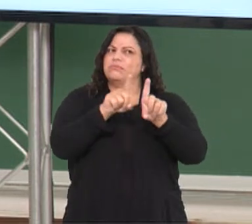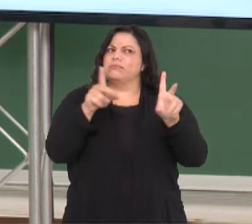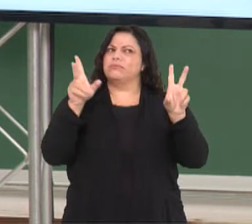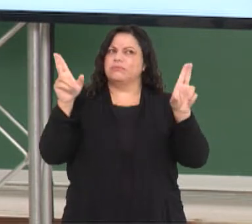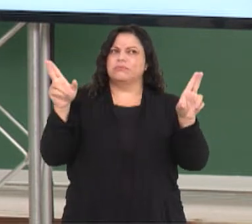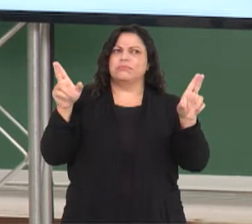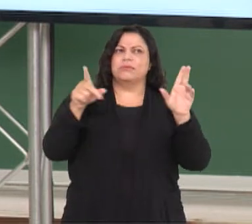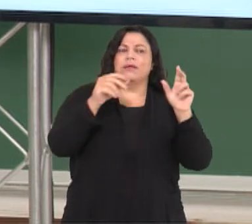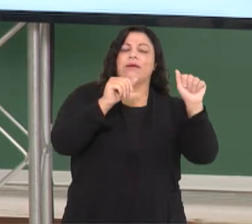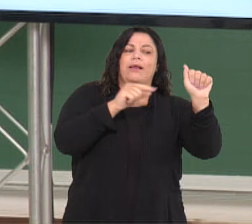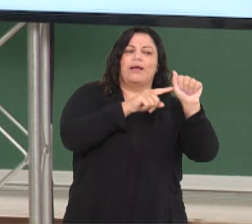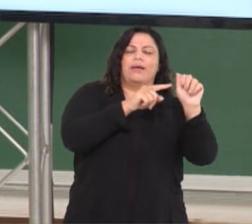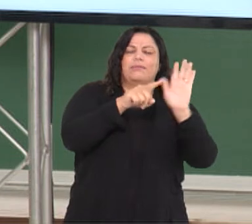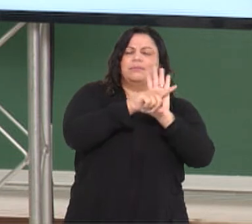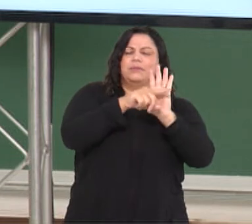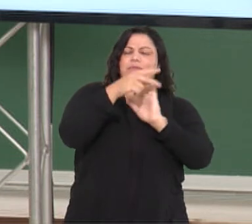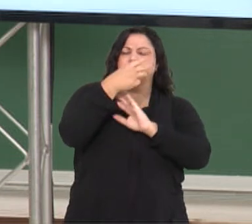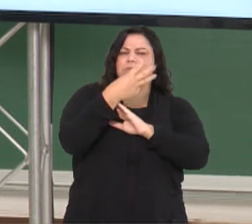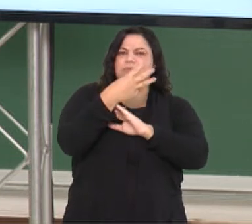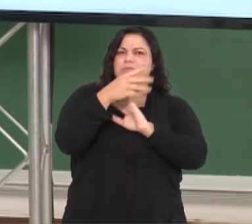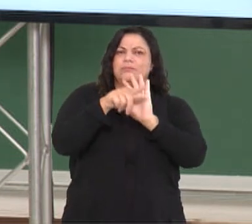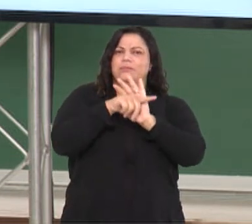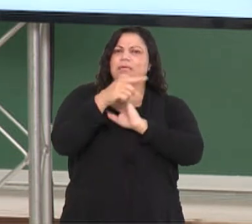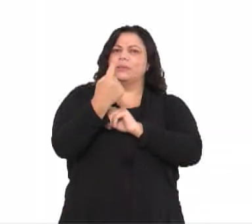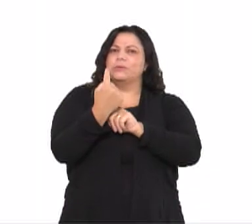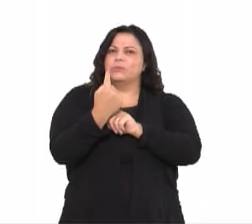A menos 3 menos 1.